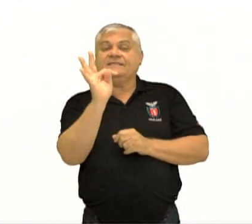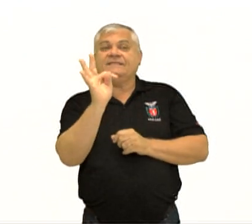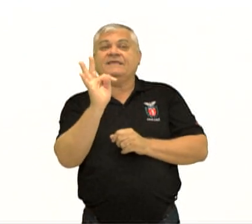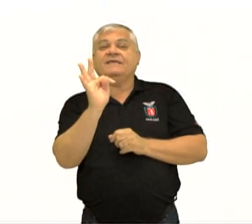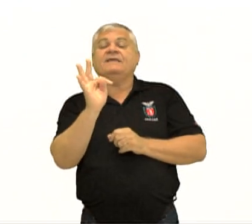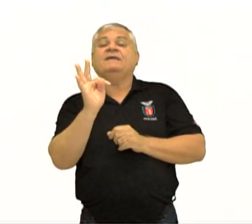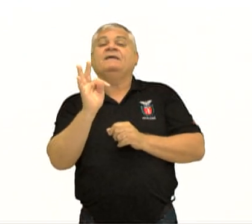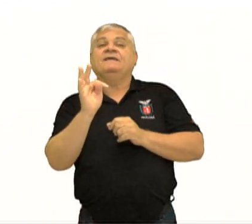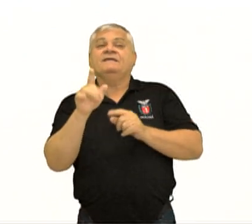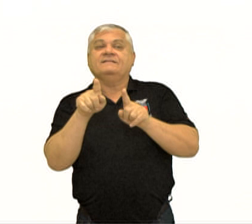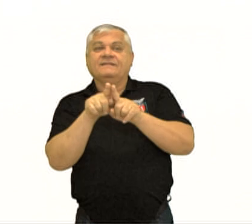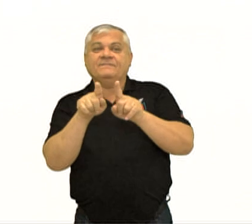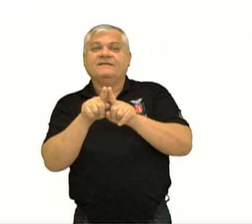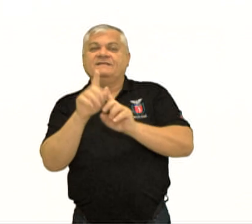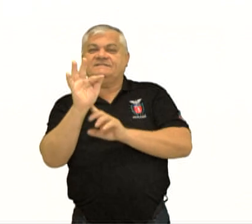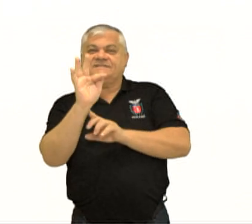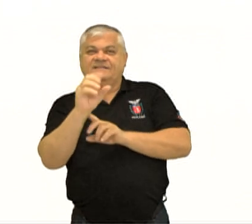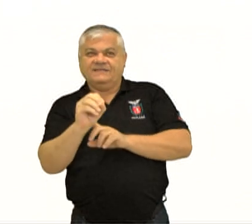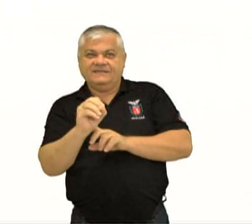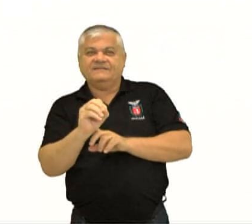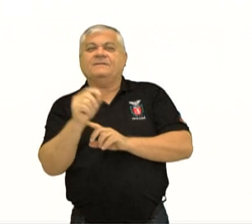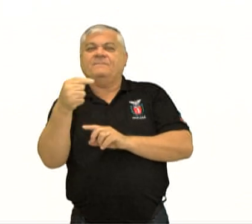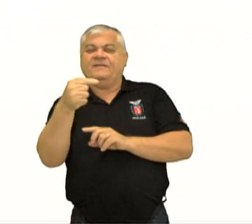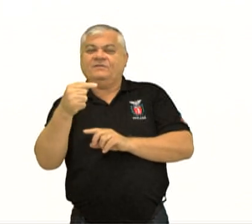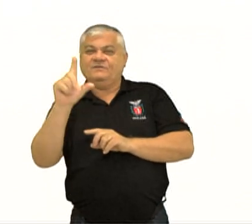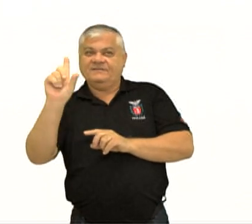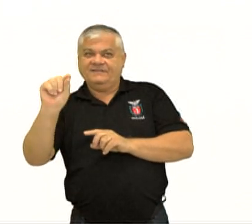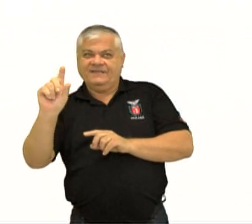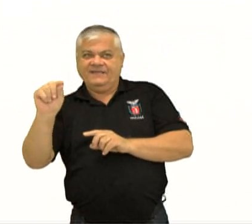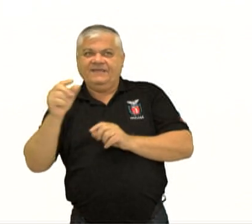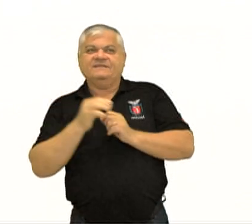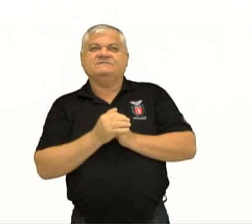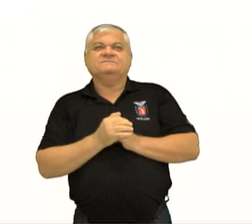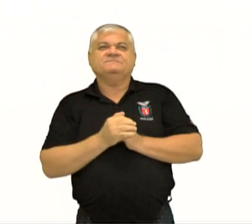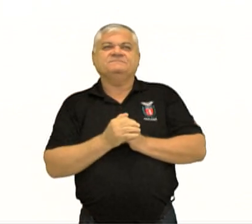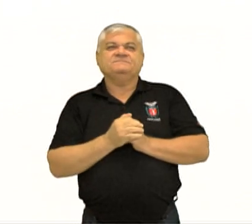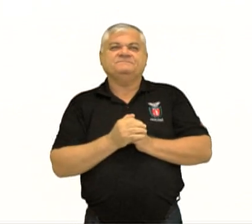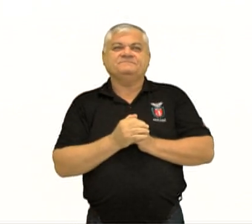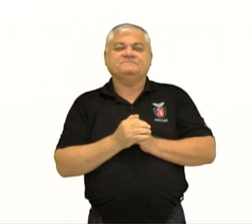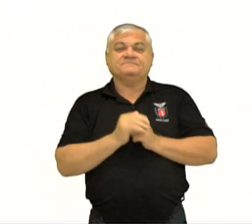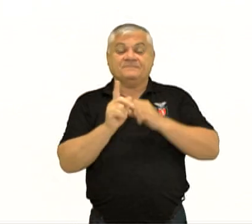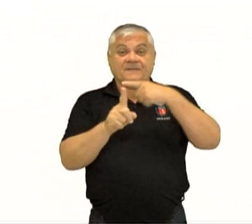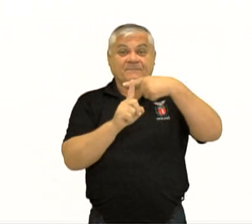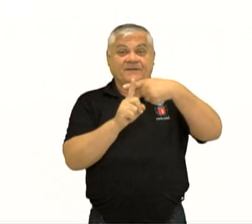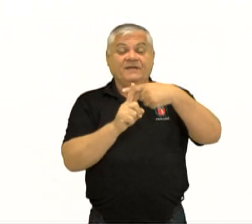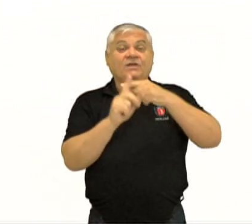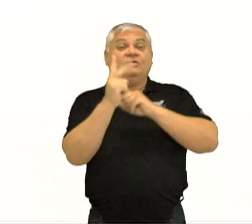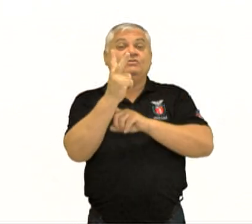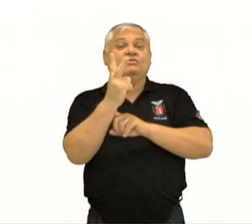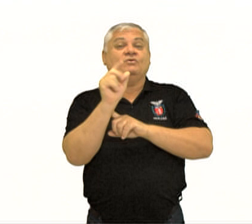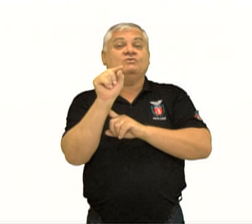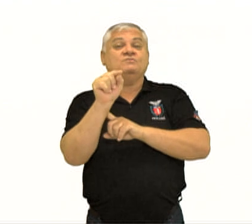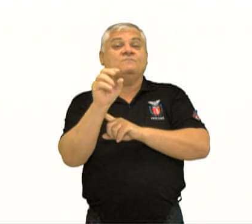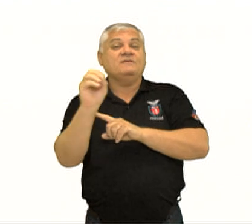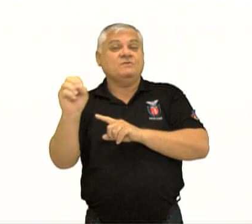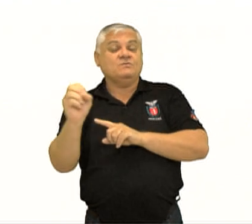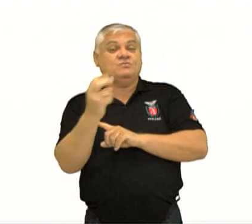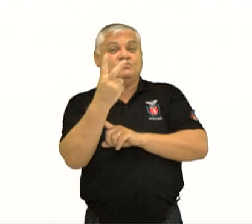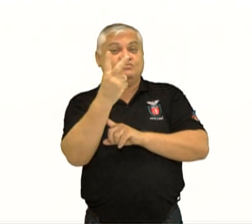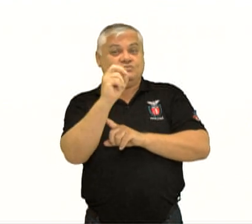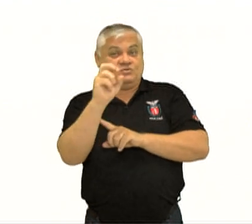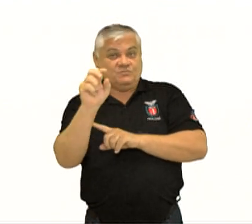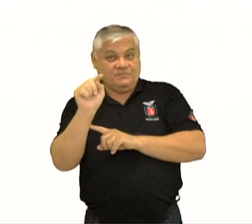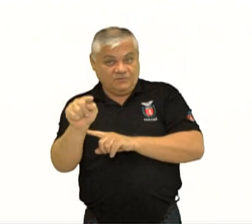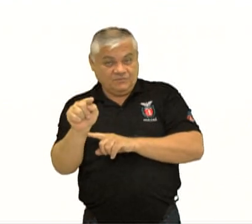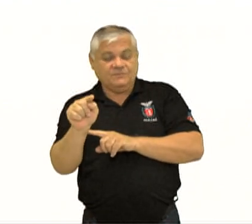menos a inicial, que é 70, né? 70 graus Celsius, a temperatura inicial do 1. Mas agora vamos para o calor do 2. A massa do